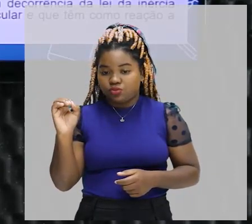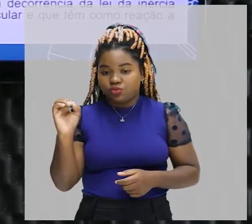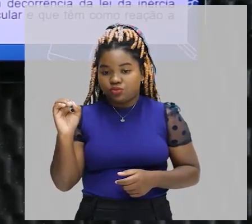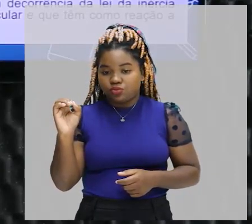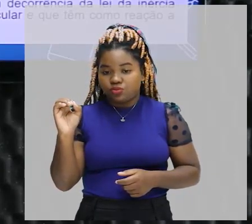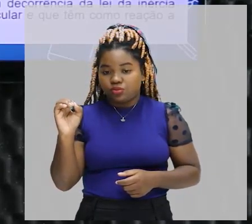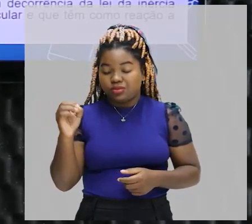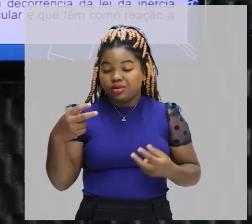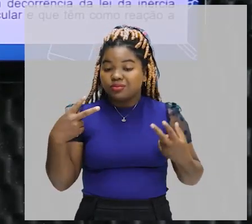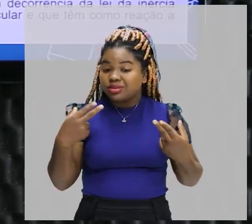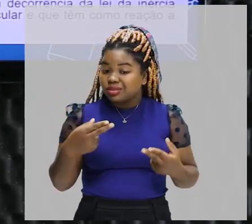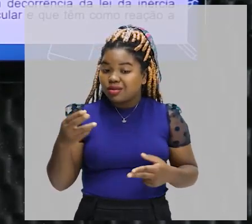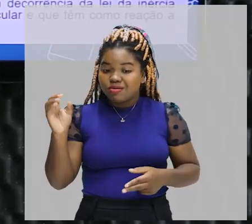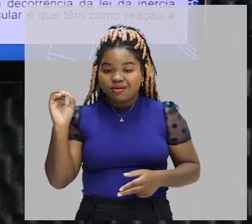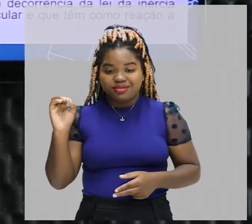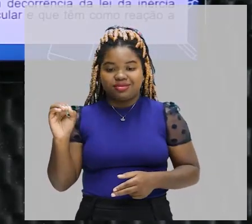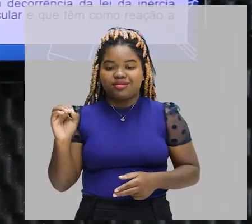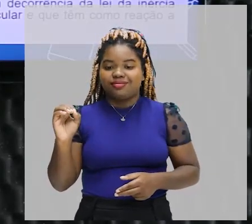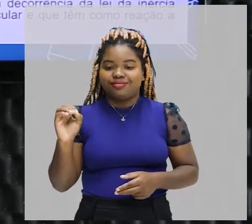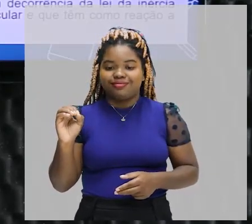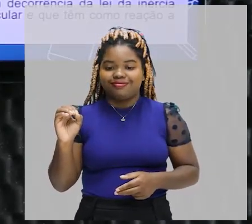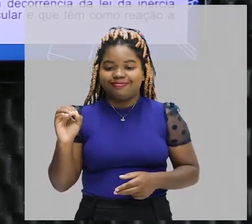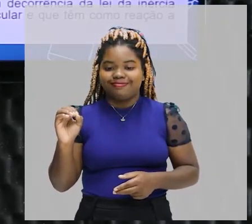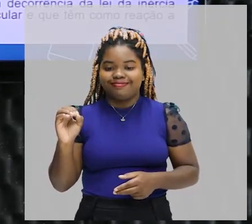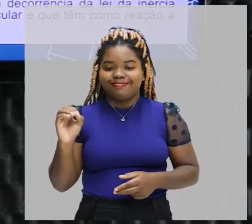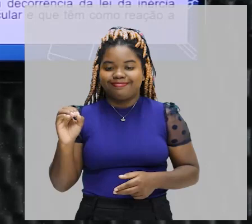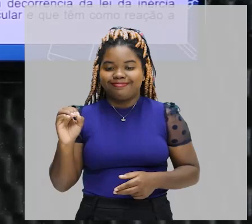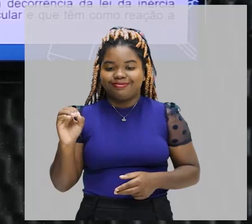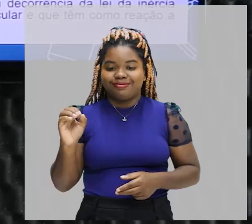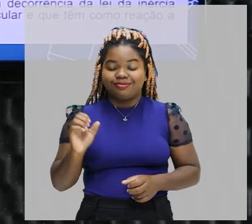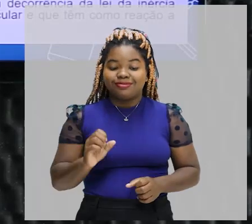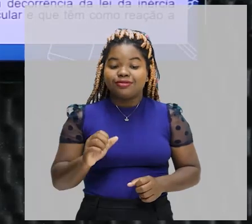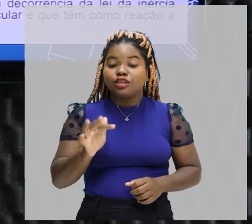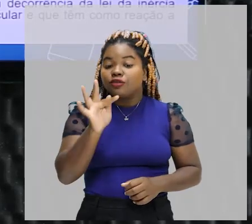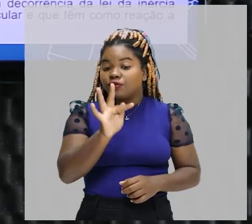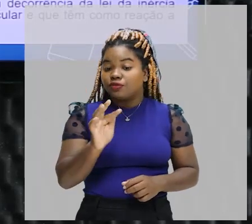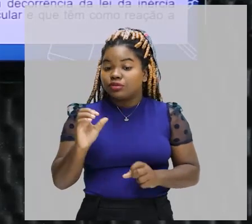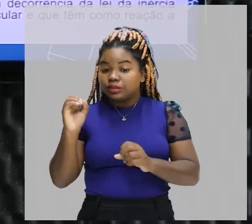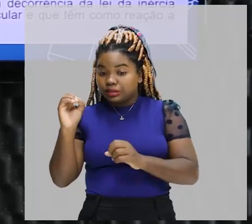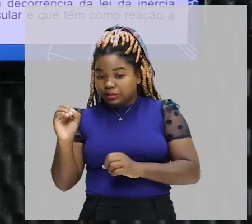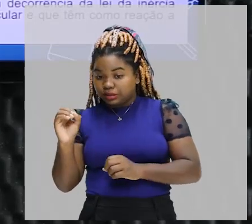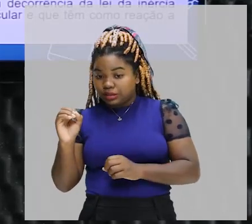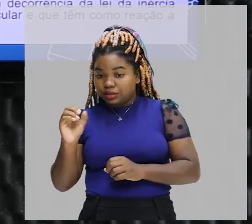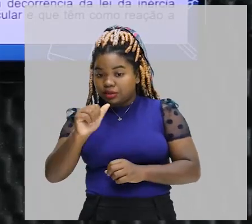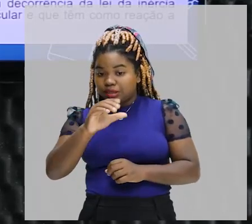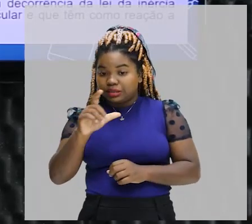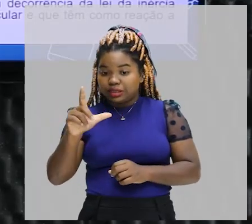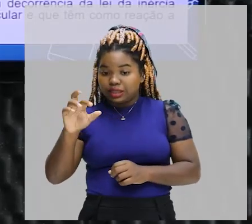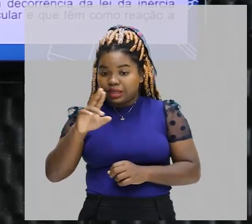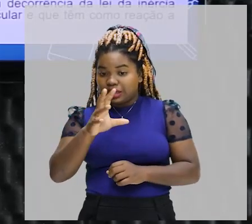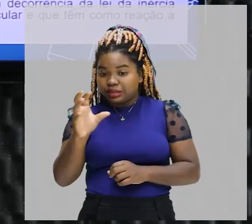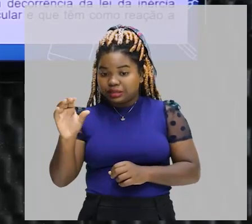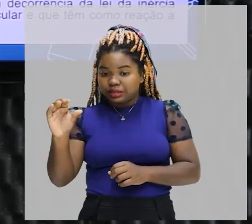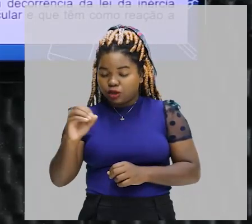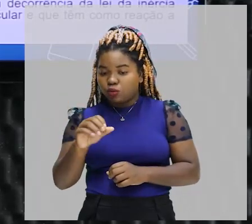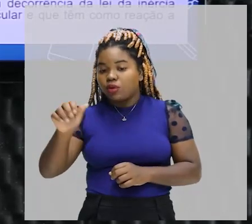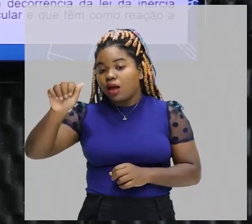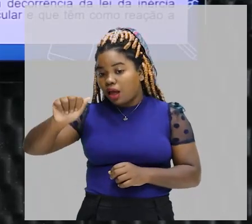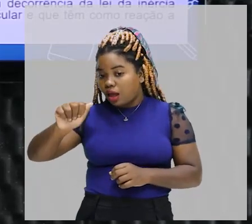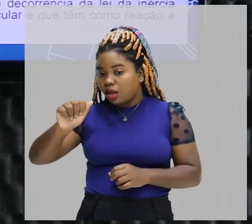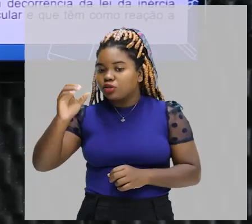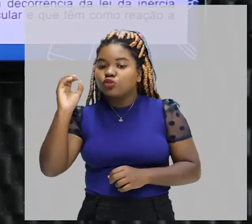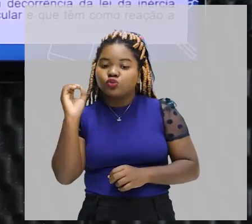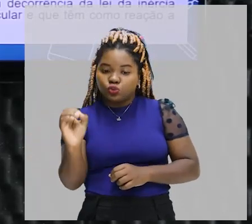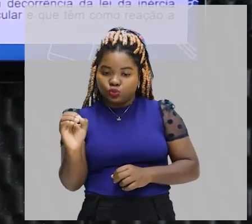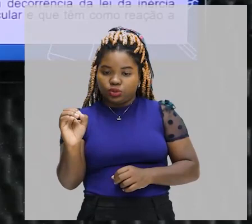A força tem que ser nula, certo? Força nula, aceleração nula, e não força constante, certo? Quando se fala em